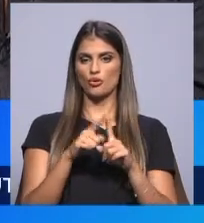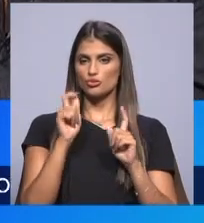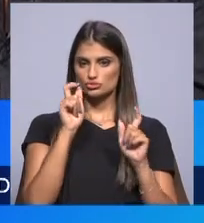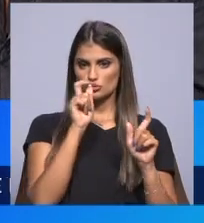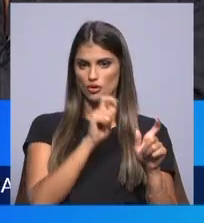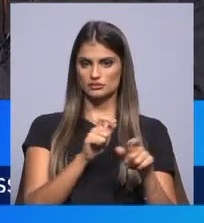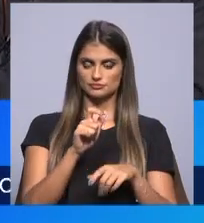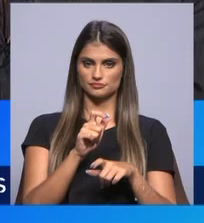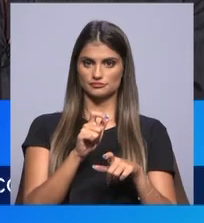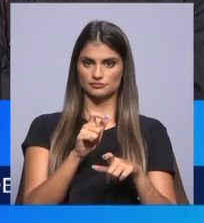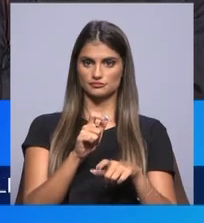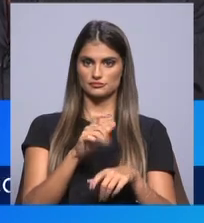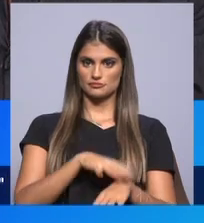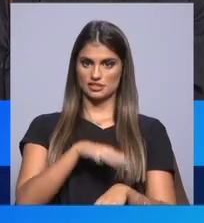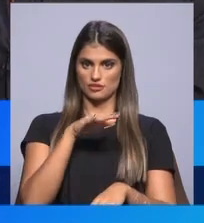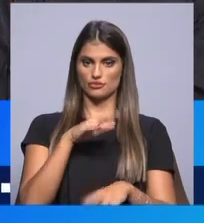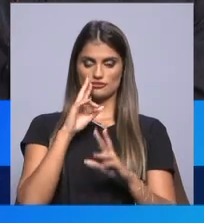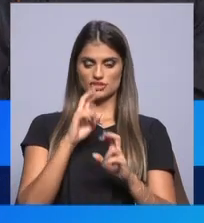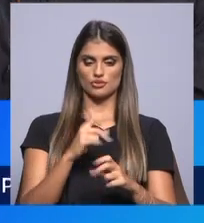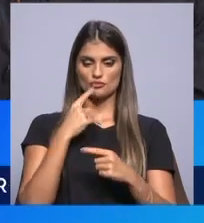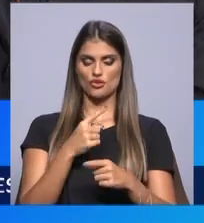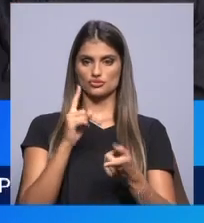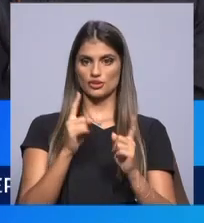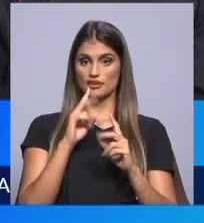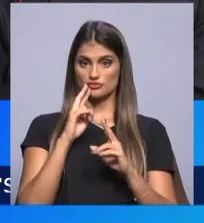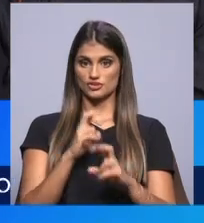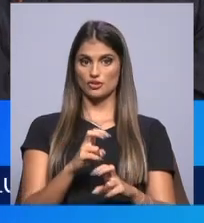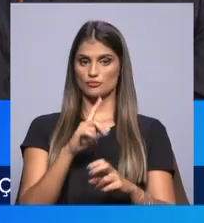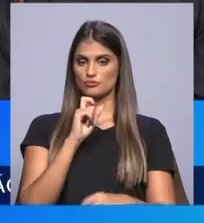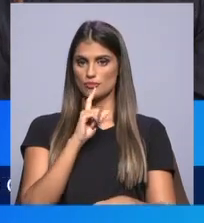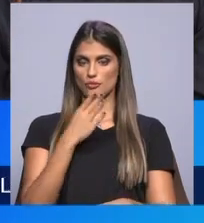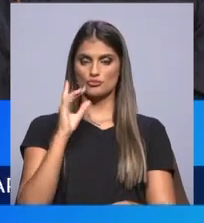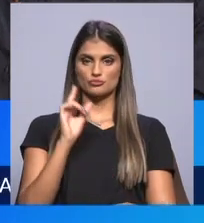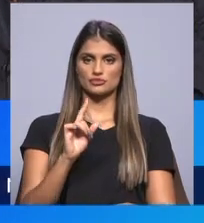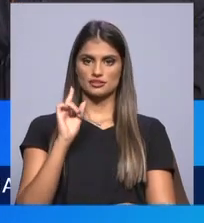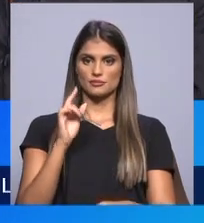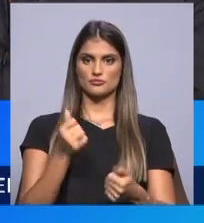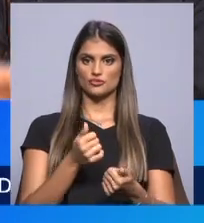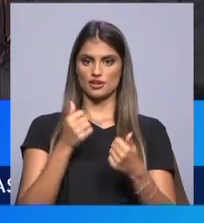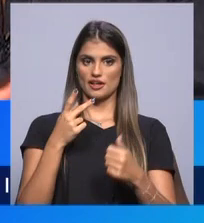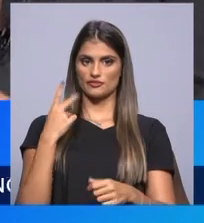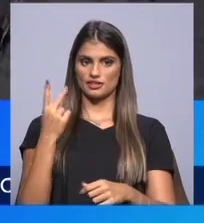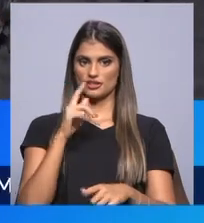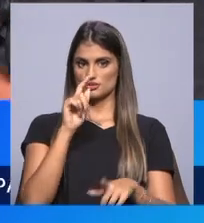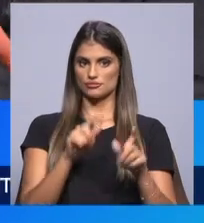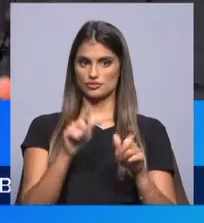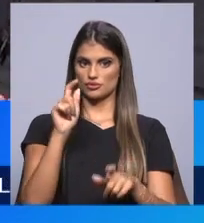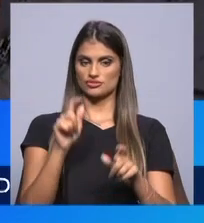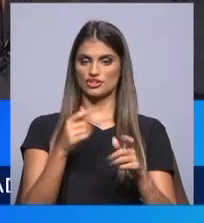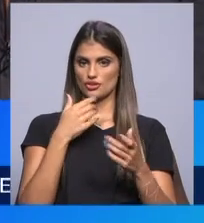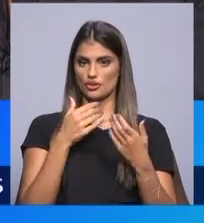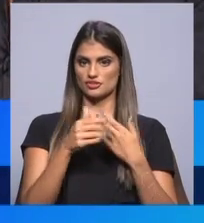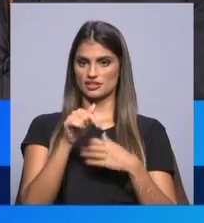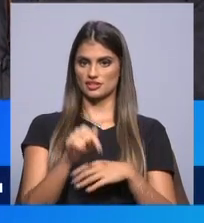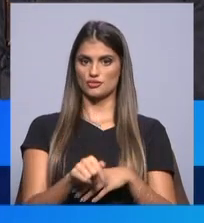nossa tensão arterial. E dizem os investigadores que esta investigação pode ser fundamental para melhorar a vida de pacientes idosos aqui no